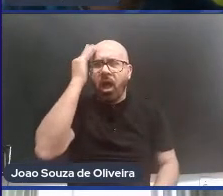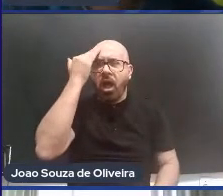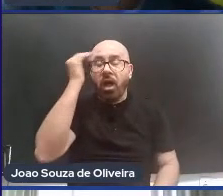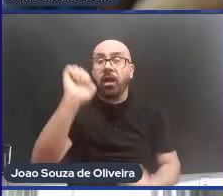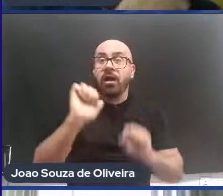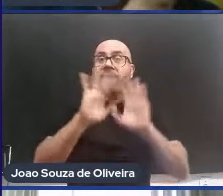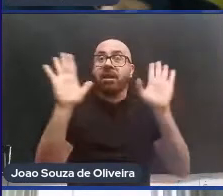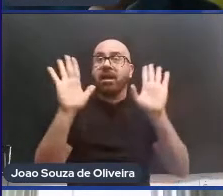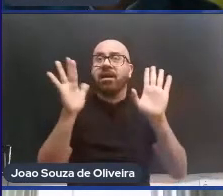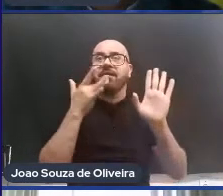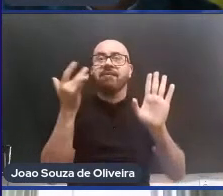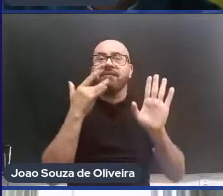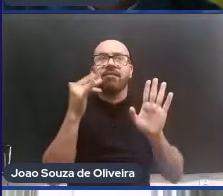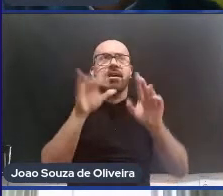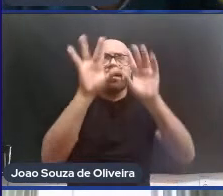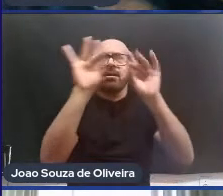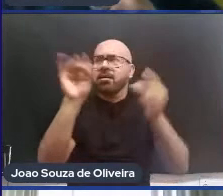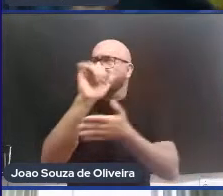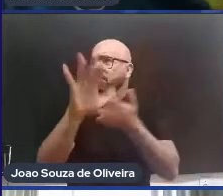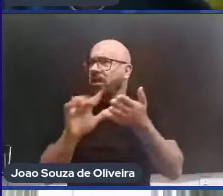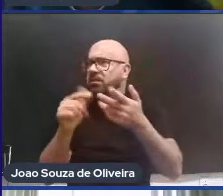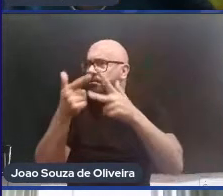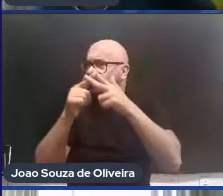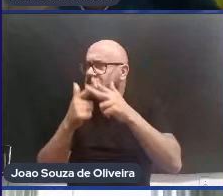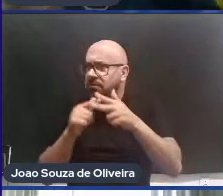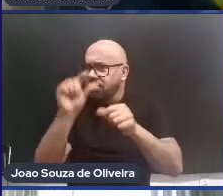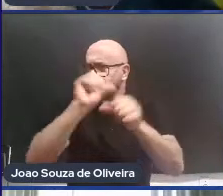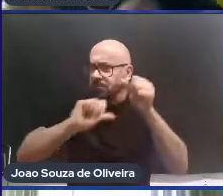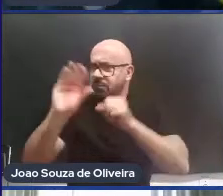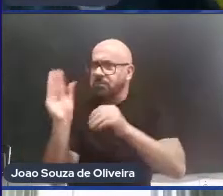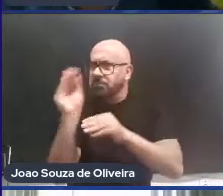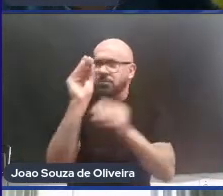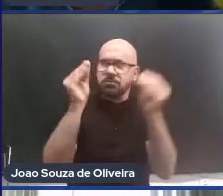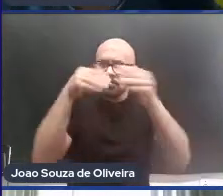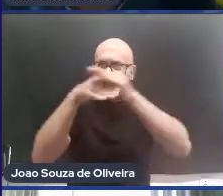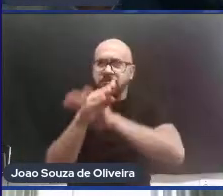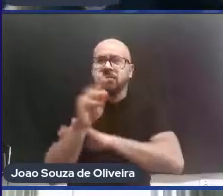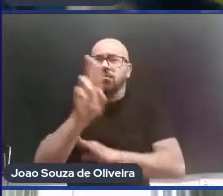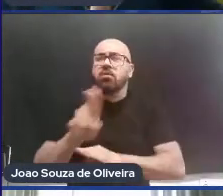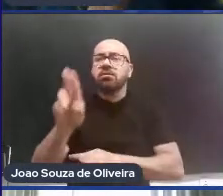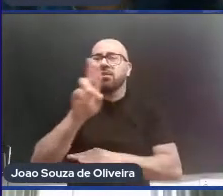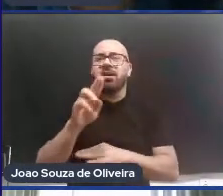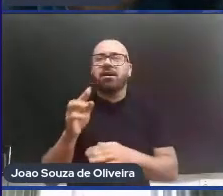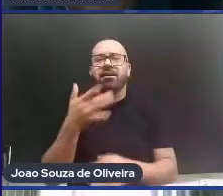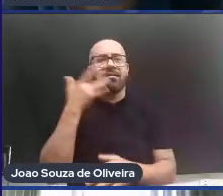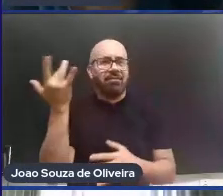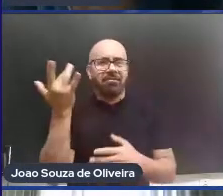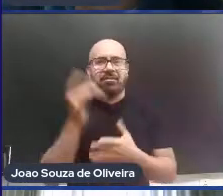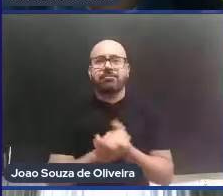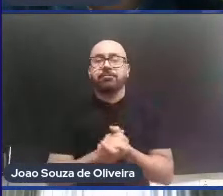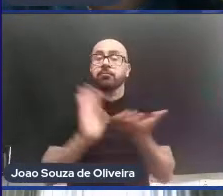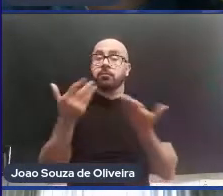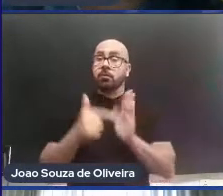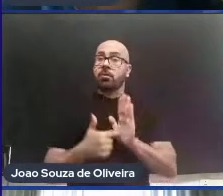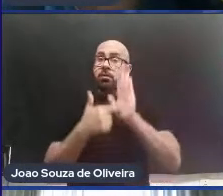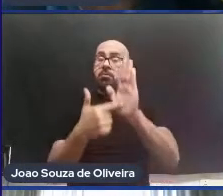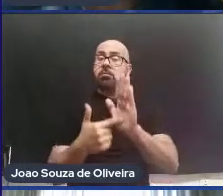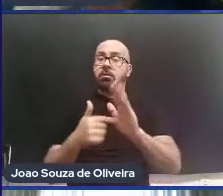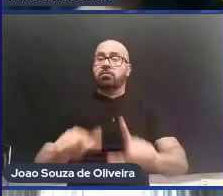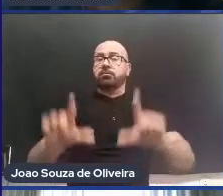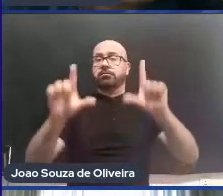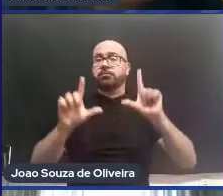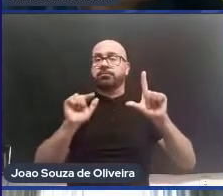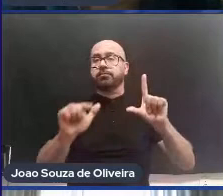essa ideia então eu vou pegar essa atividade e vou botar tal coisa e vou dar lá e vou usar minha mãe eu mostro no próximo